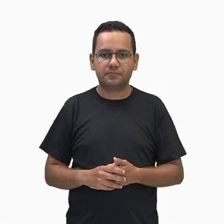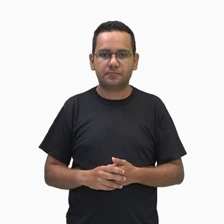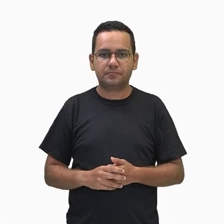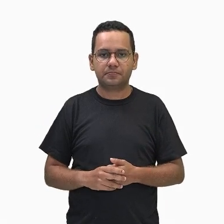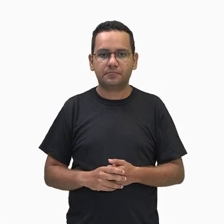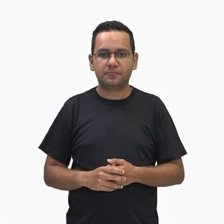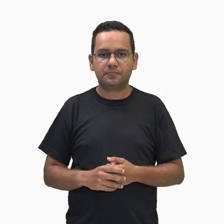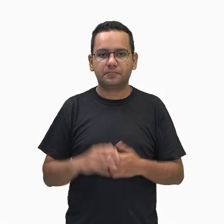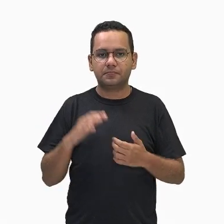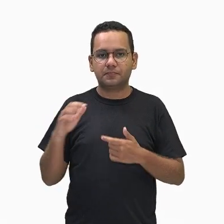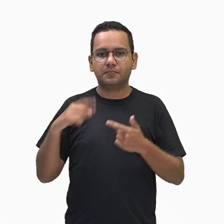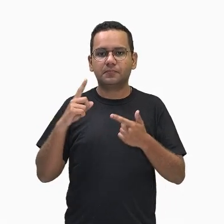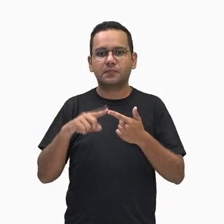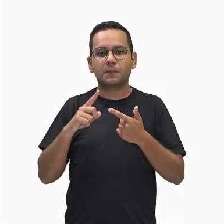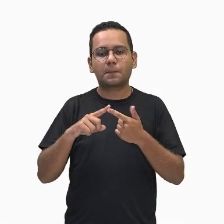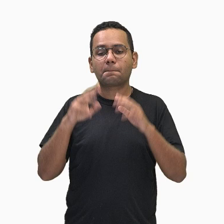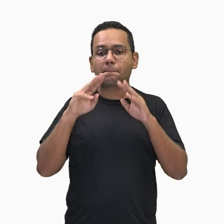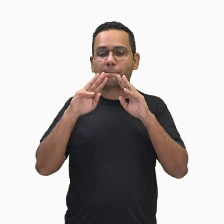a